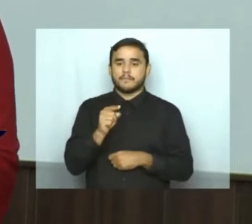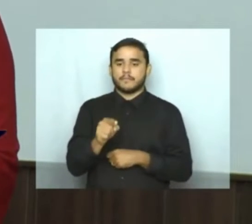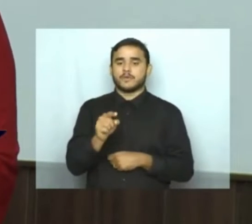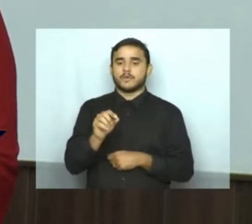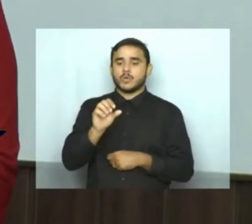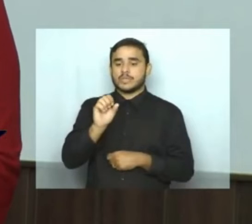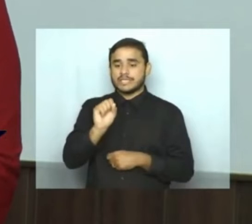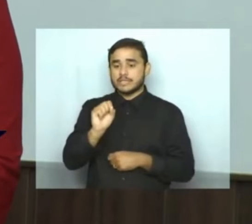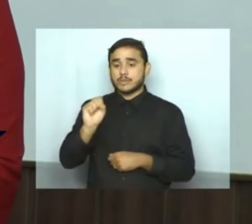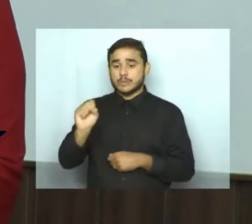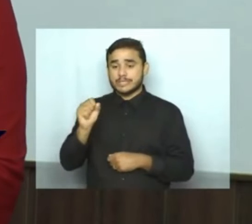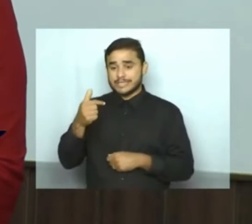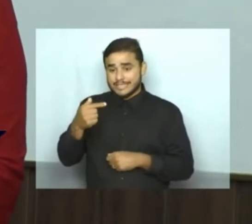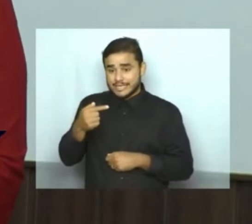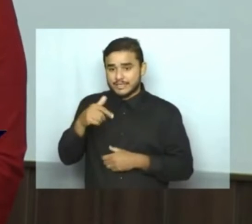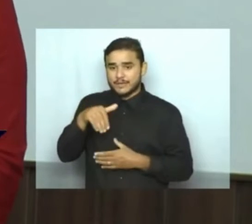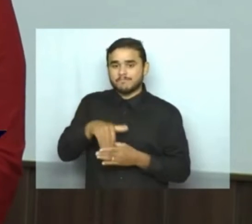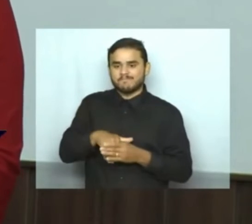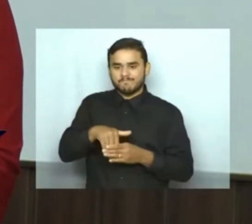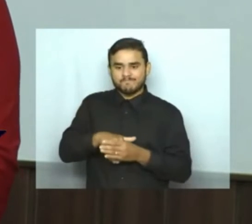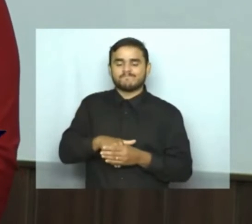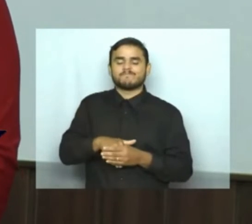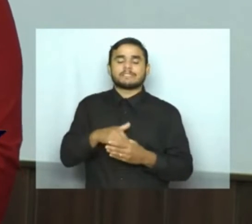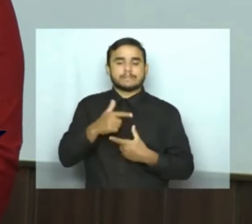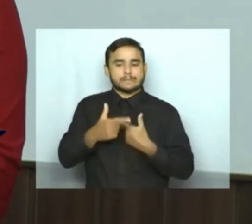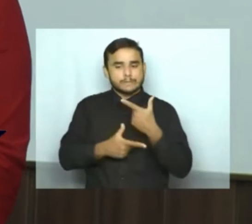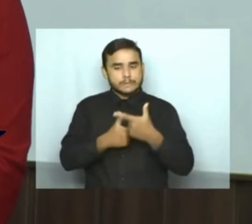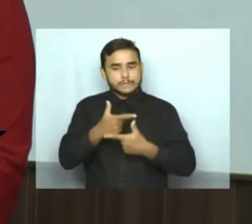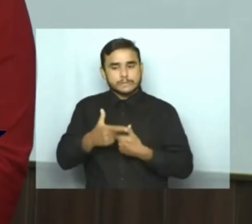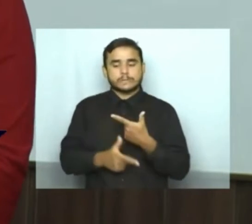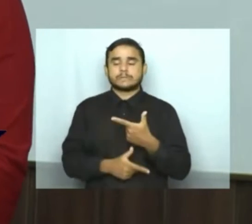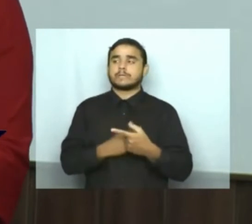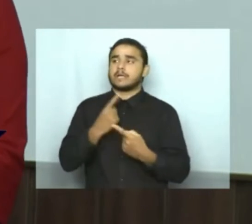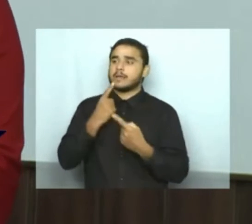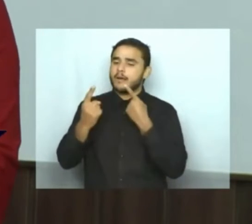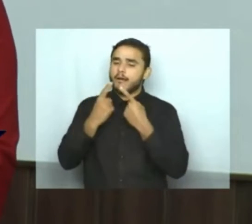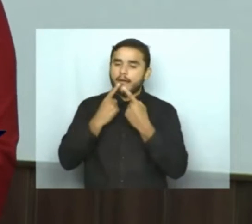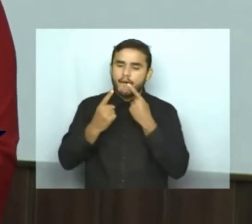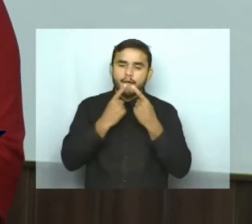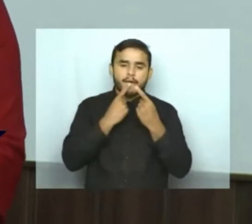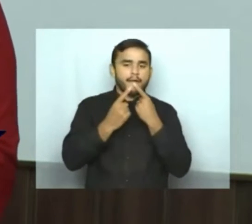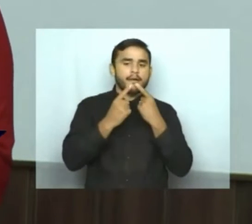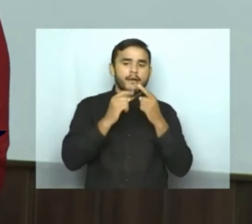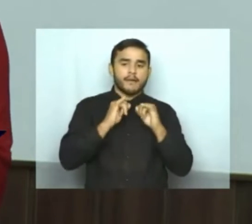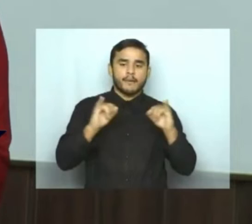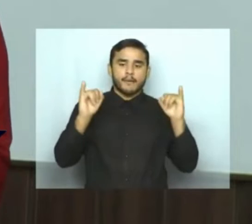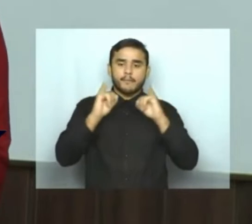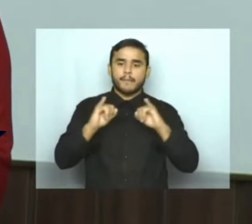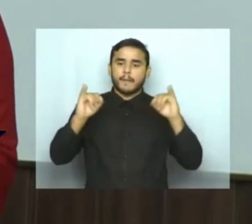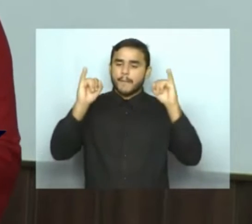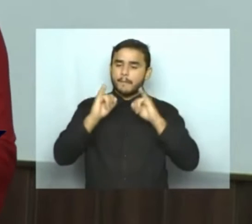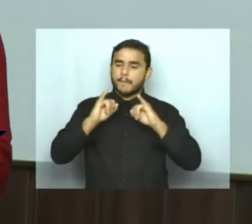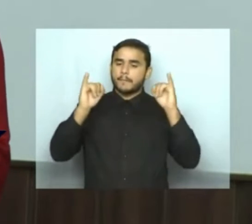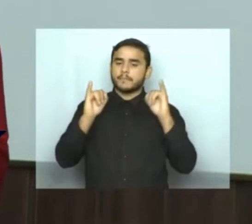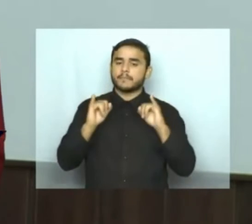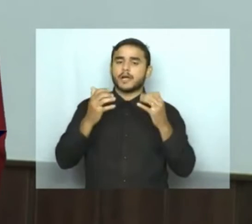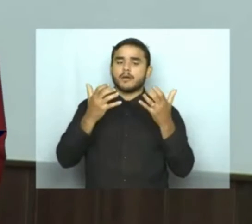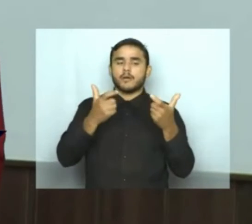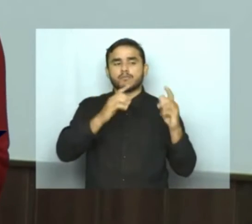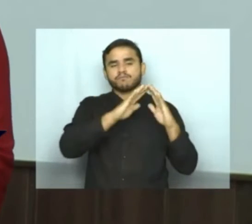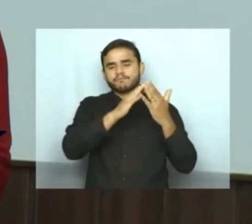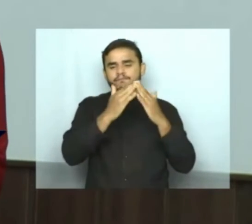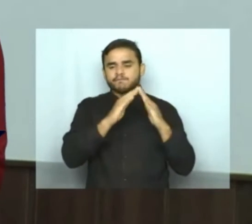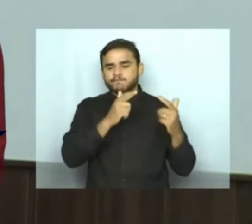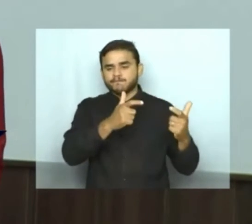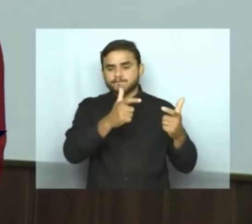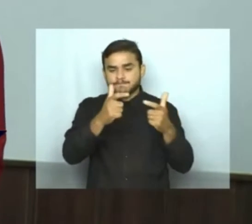37.887 votos conquistados na raça, dialogando com o povo, fazendo uma campanha articulada com as comunidades,